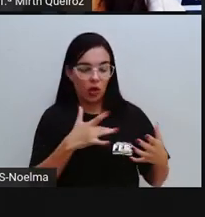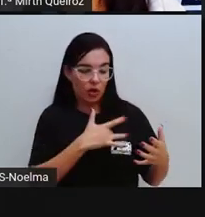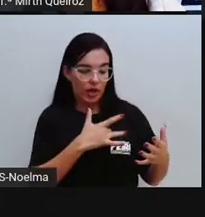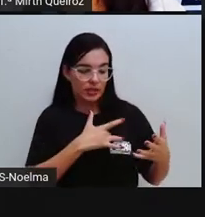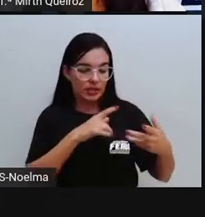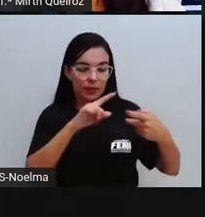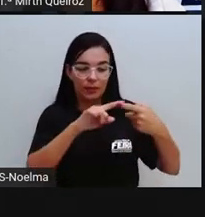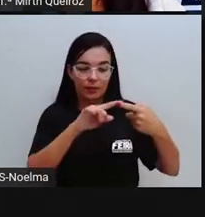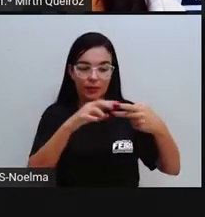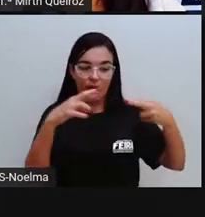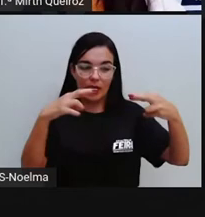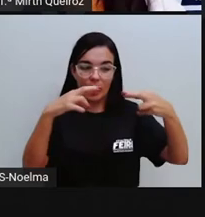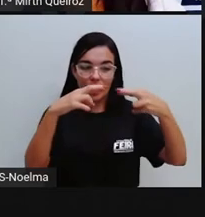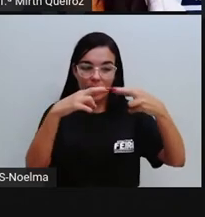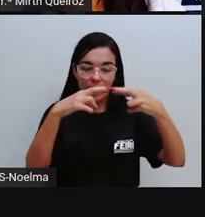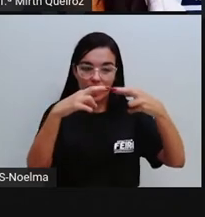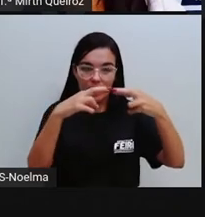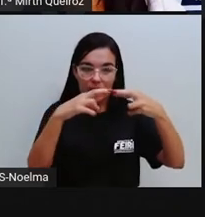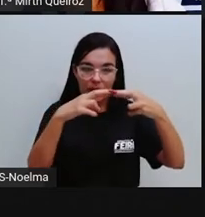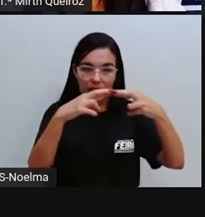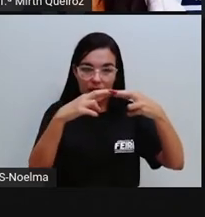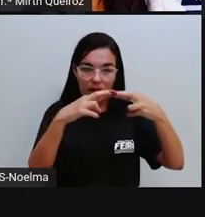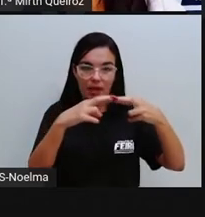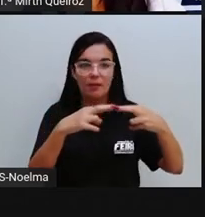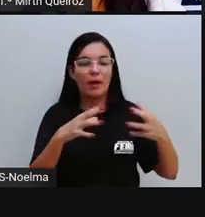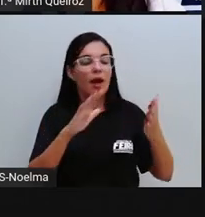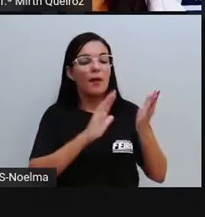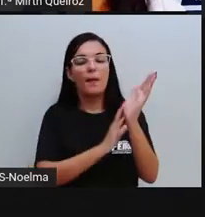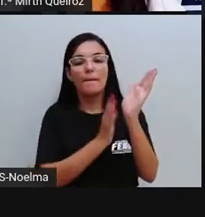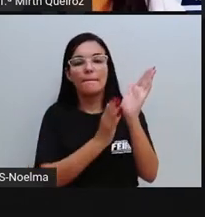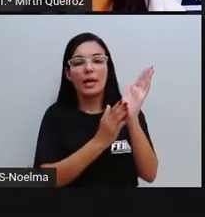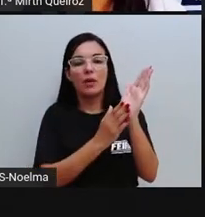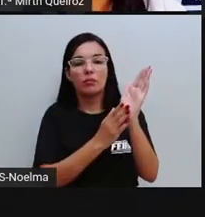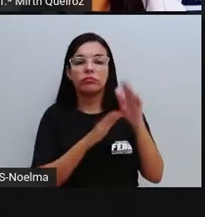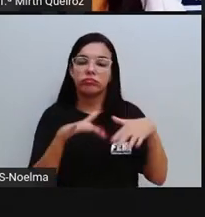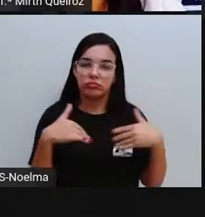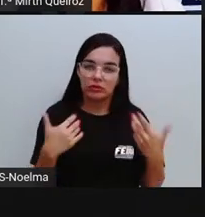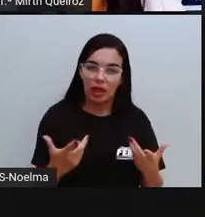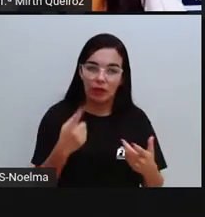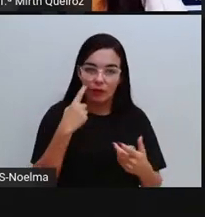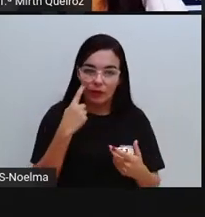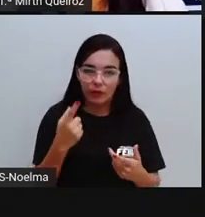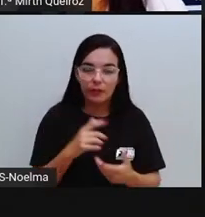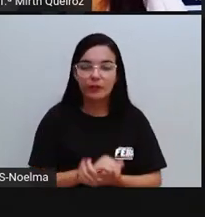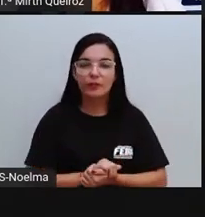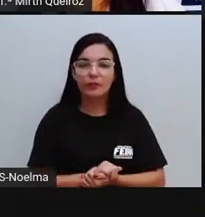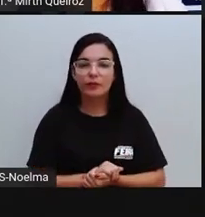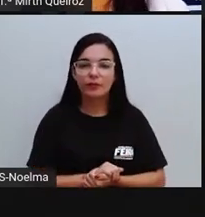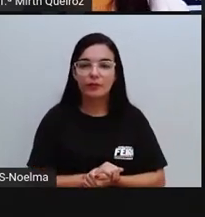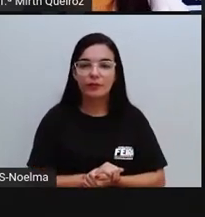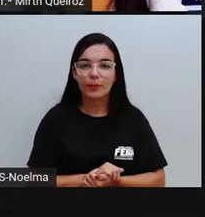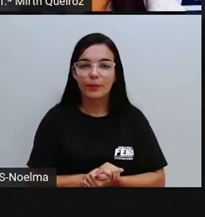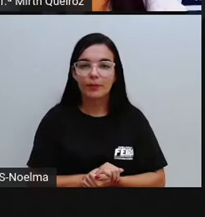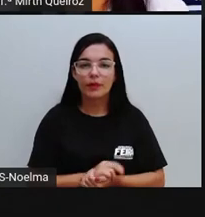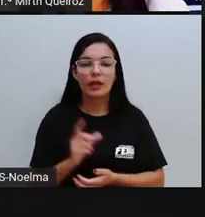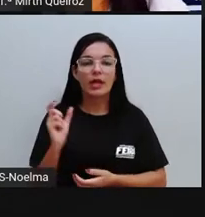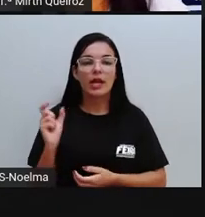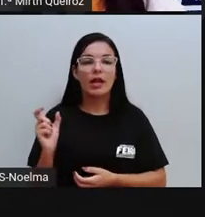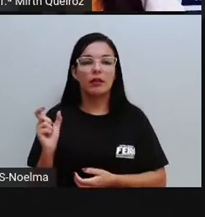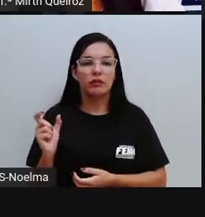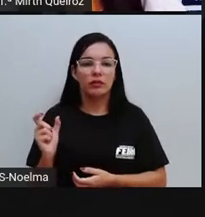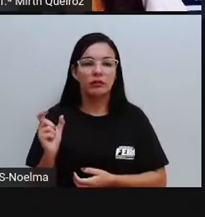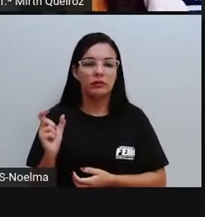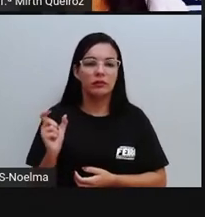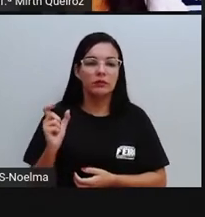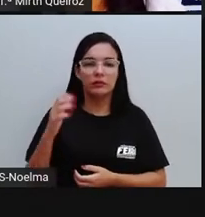coração. Coração, mão e inspiração estão rimando. As palavras mais fáceis